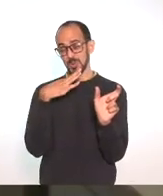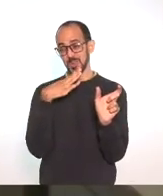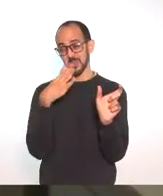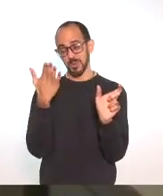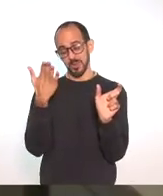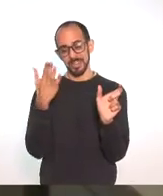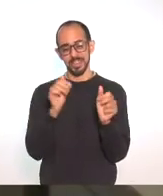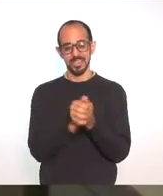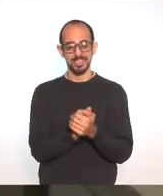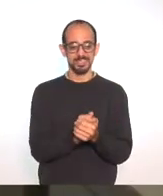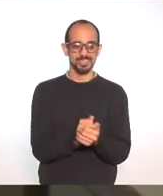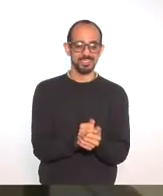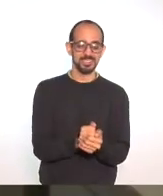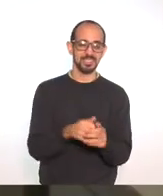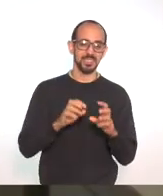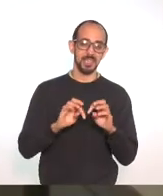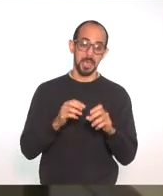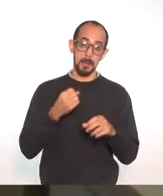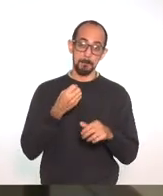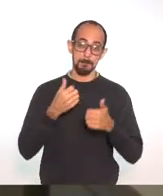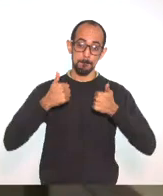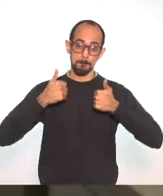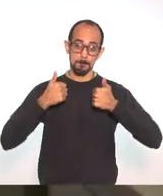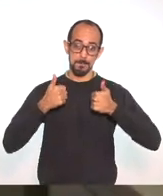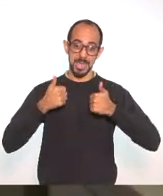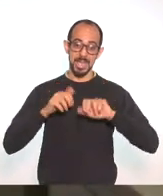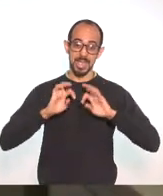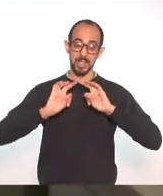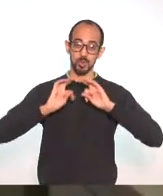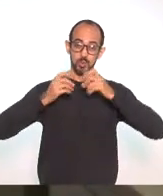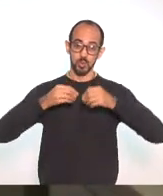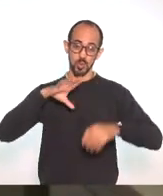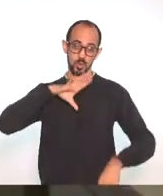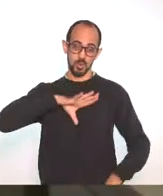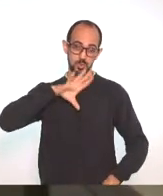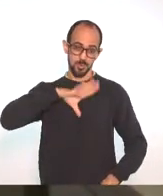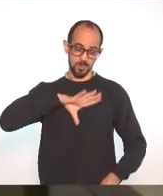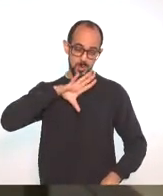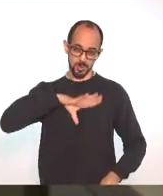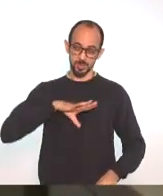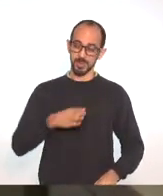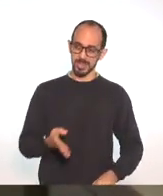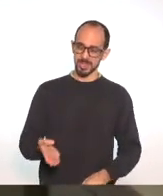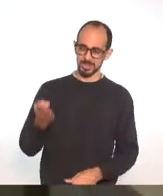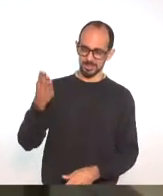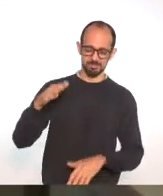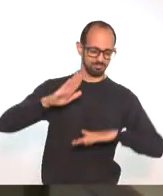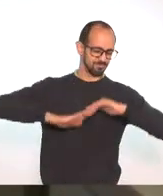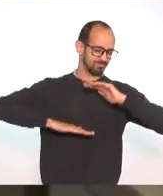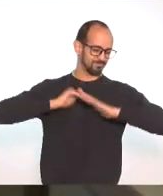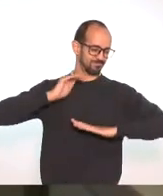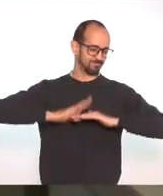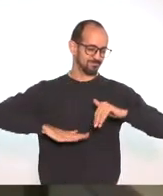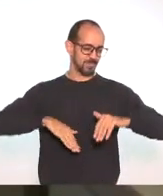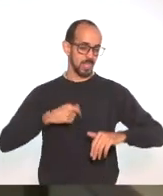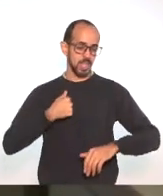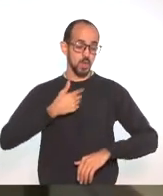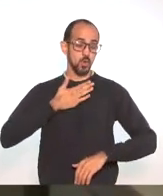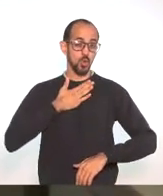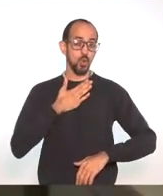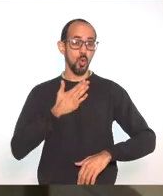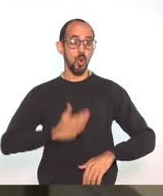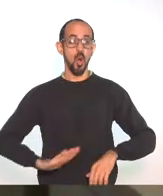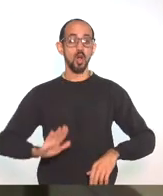né inclusive o que denominamos de enciclopédias eu não gosto de nos